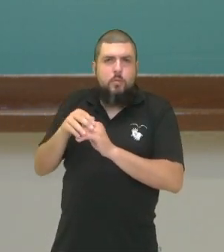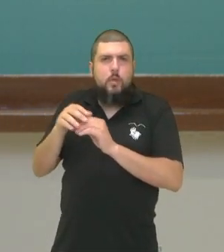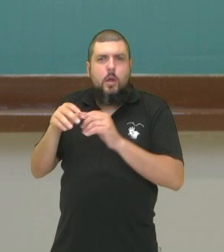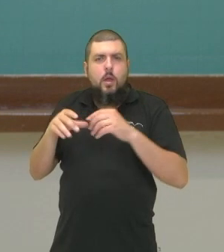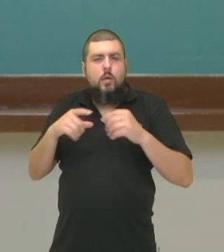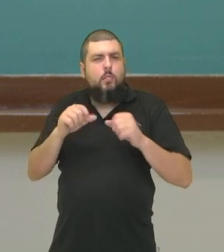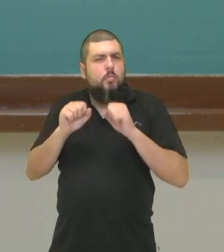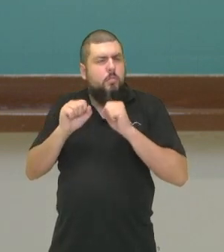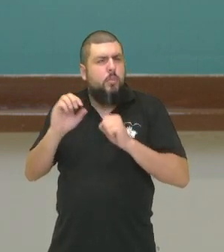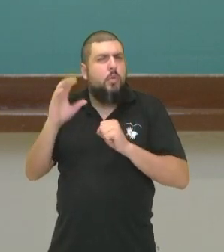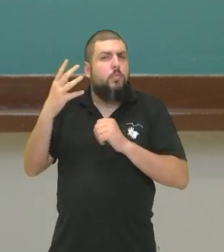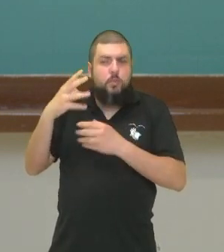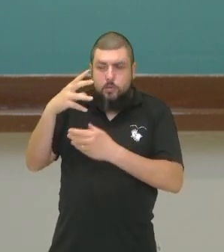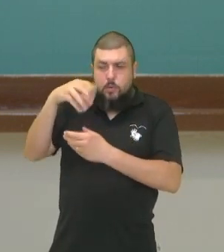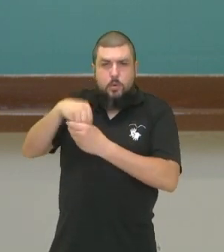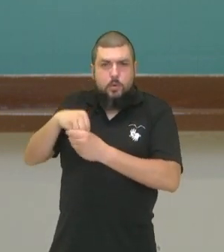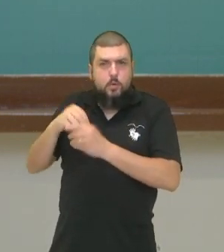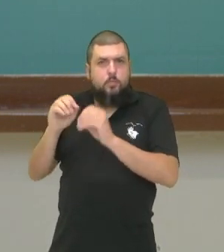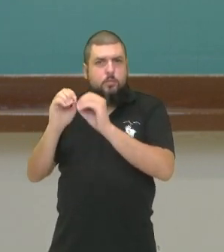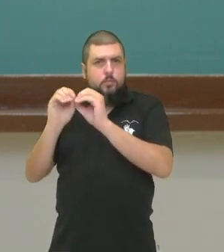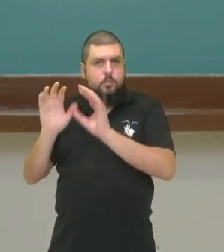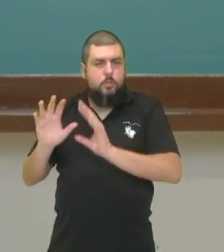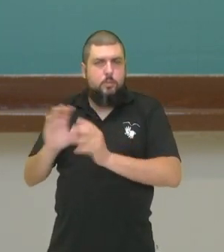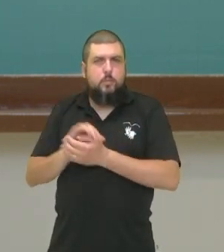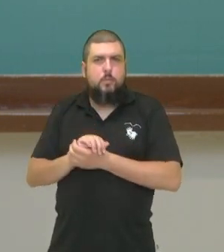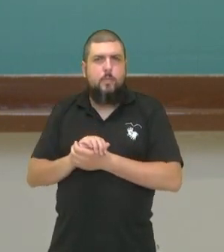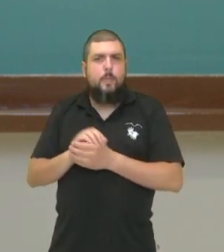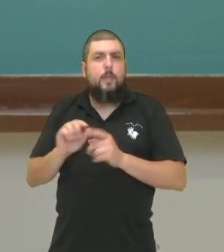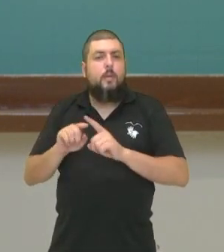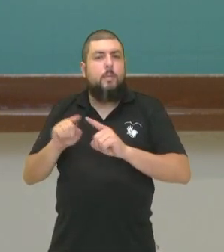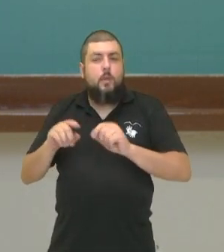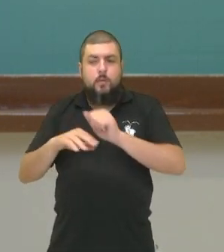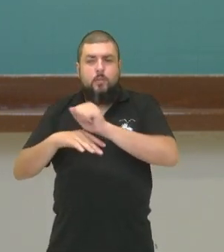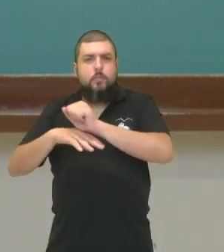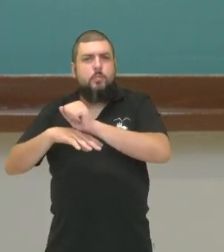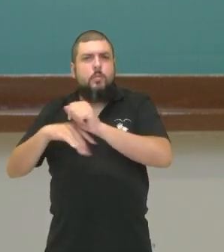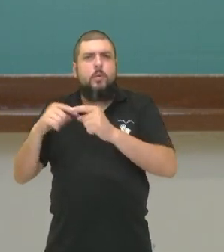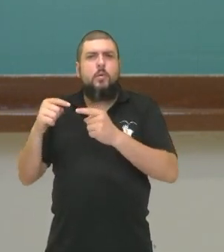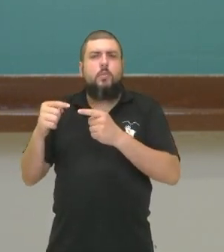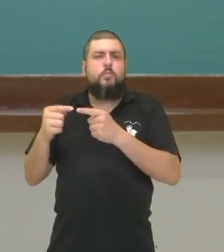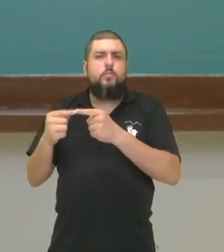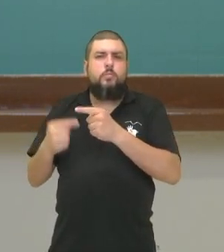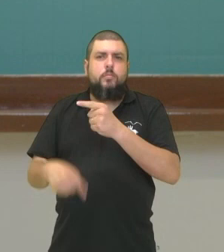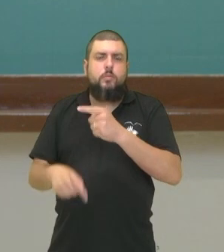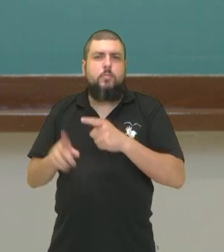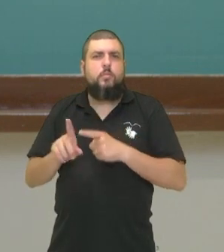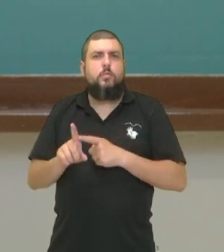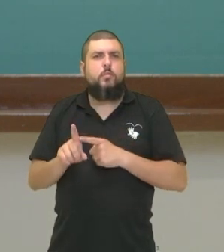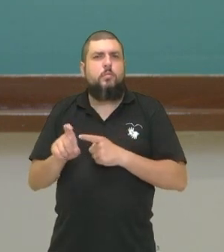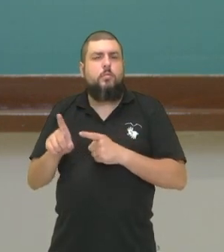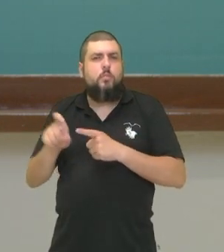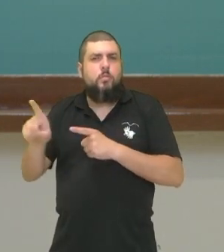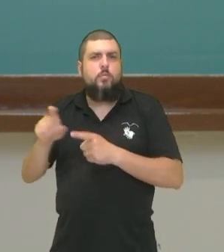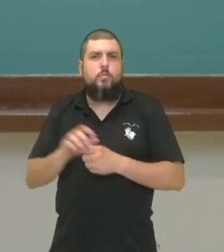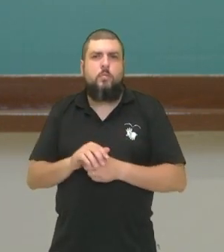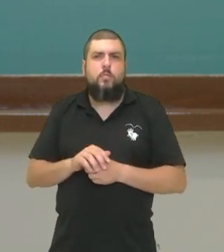bactérias. Só que ele também, essa acidez, prejudica os espermatozoides. Então, para que isso não aconteça,